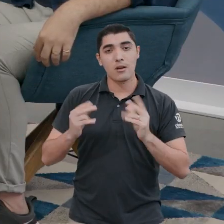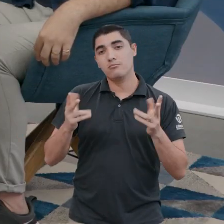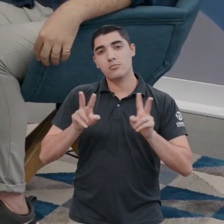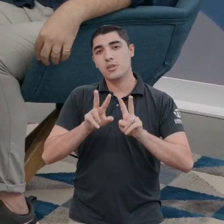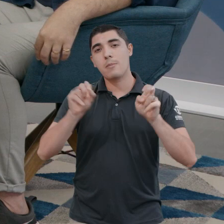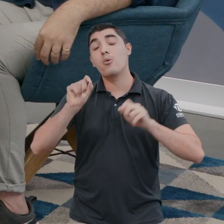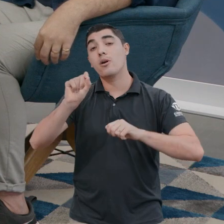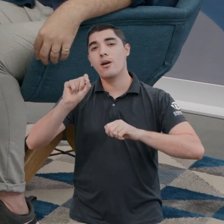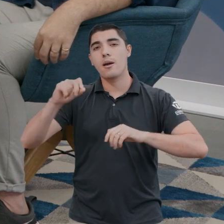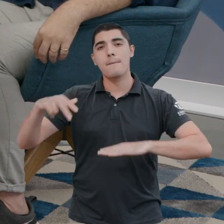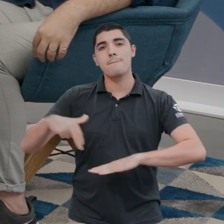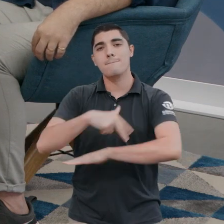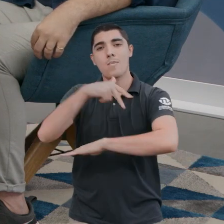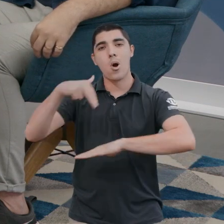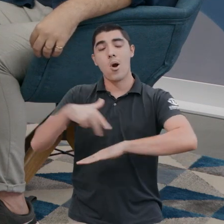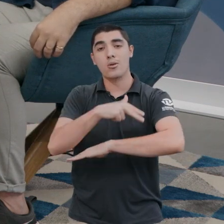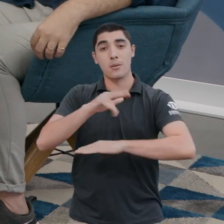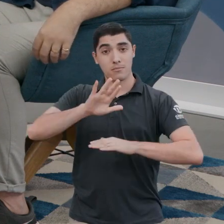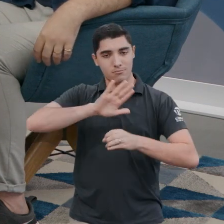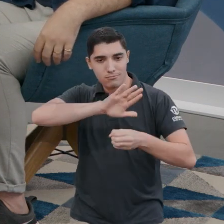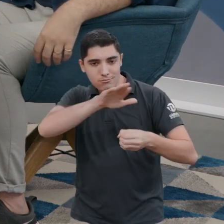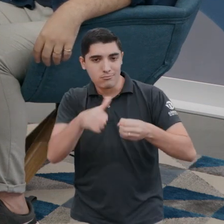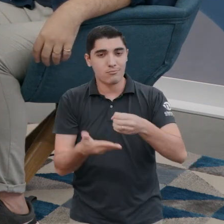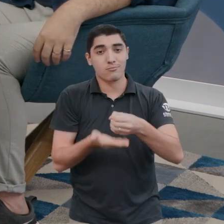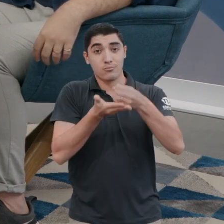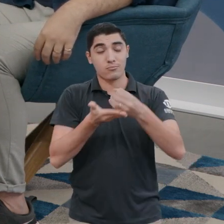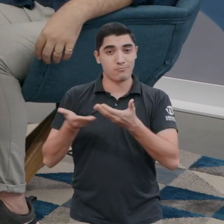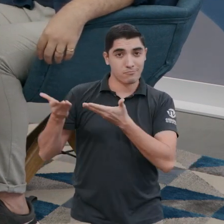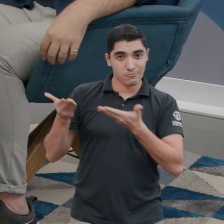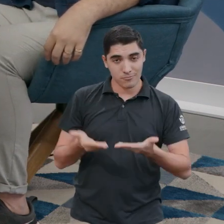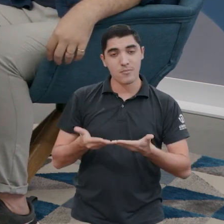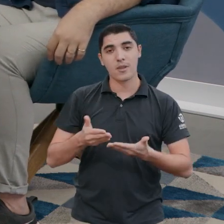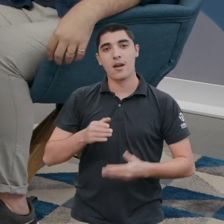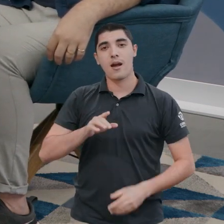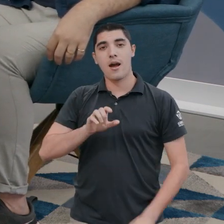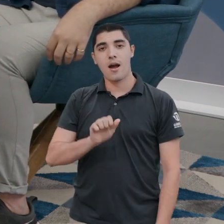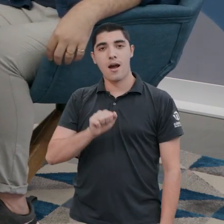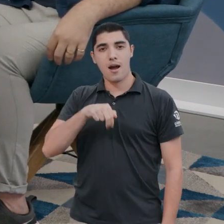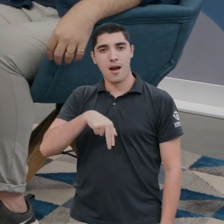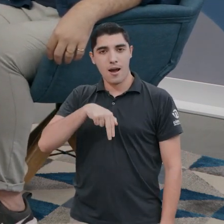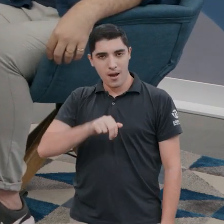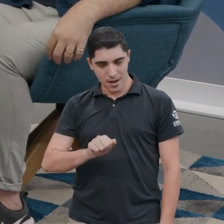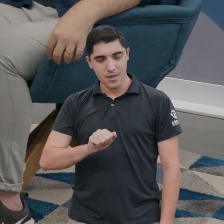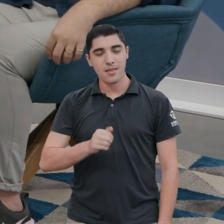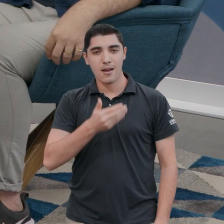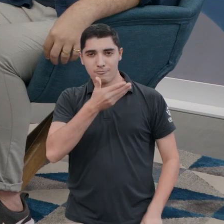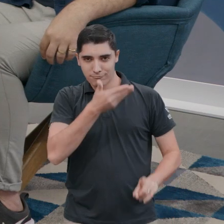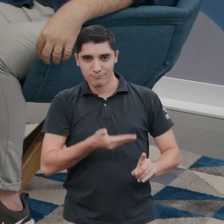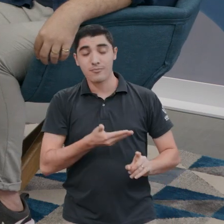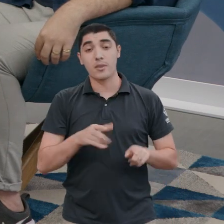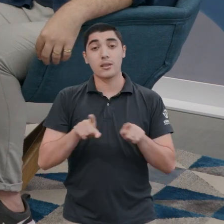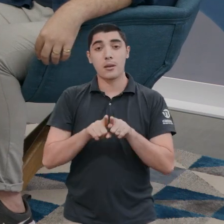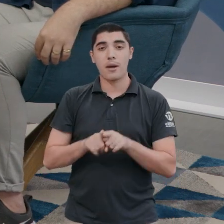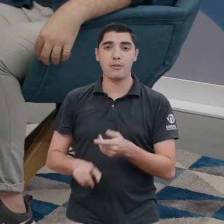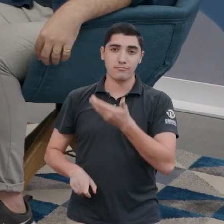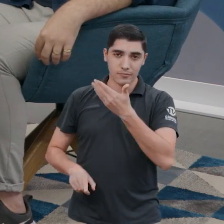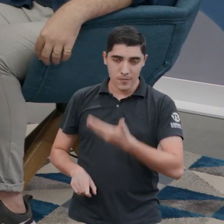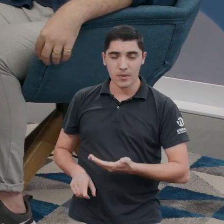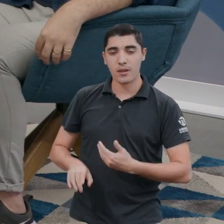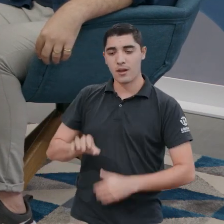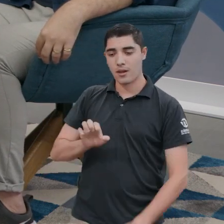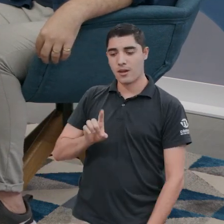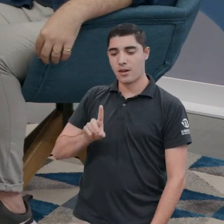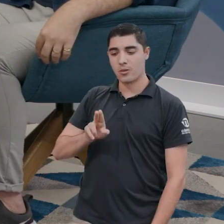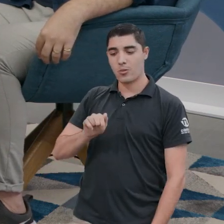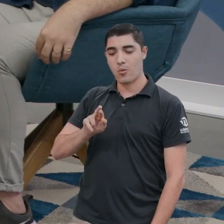falaremos sobre moda sustentável e para conversar comigo eu recebo a Ana Sakuma, que é produtora de conteúdo, e o